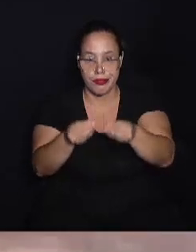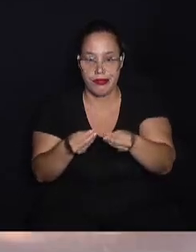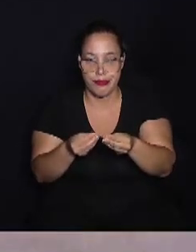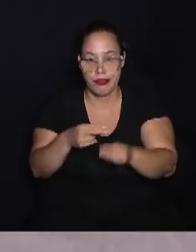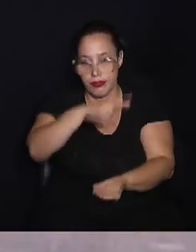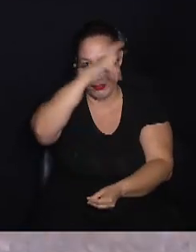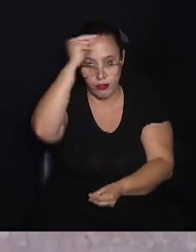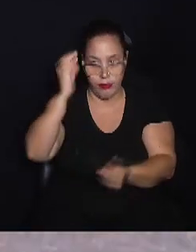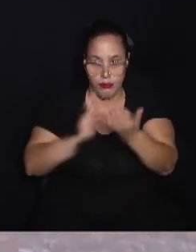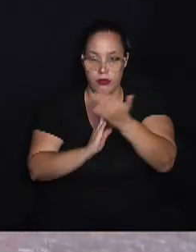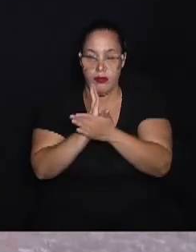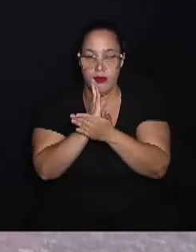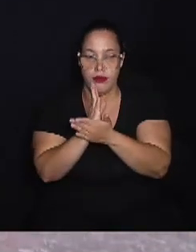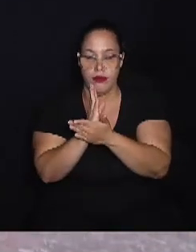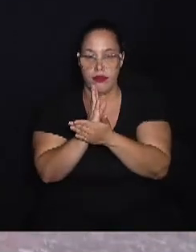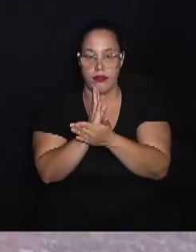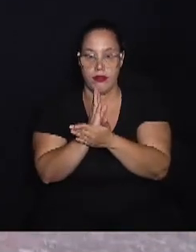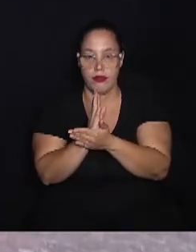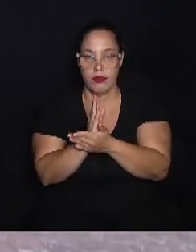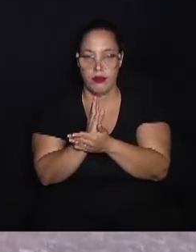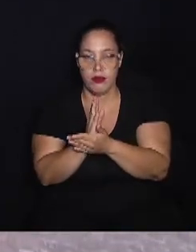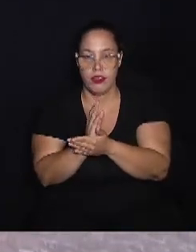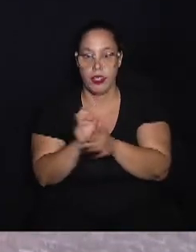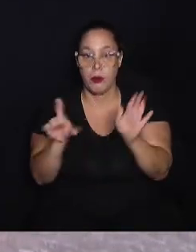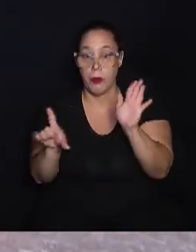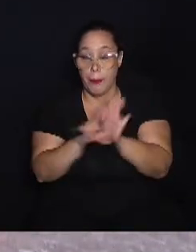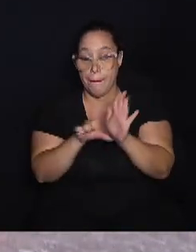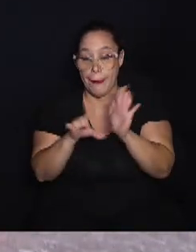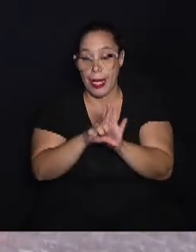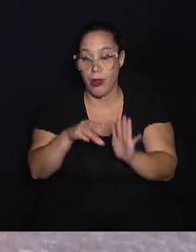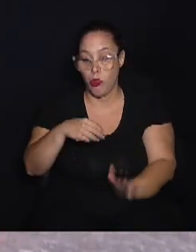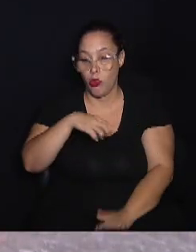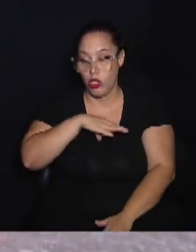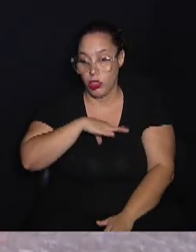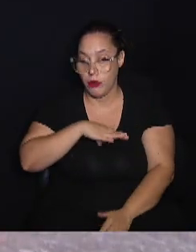sanção do prefeito para se tornar lei